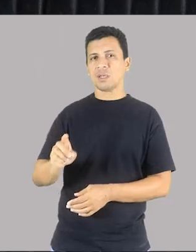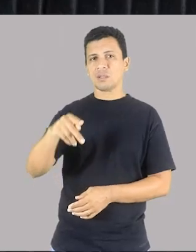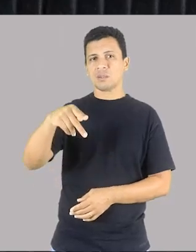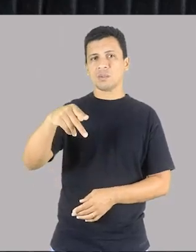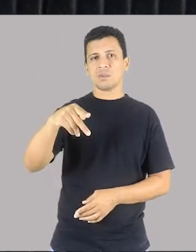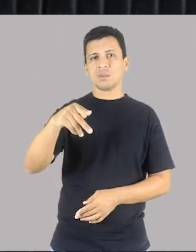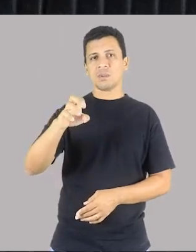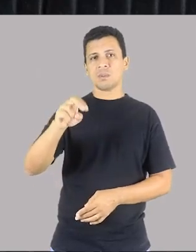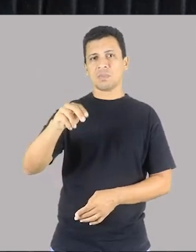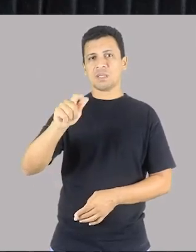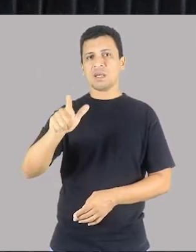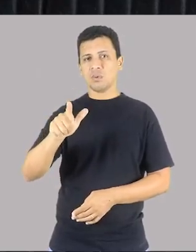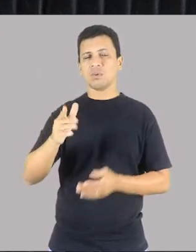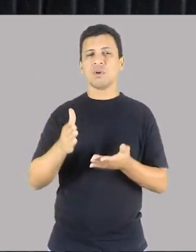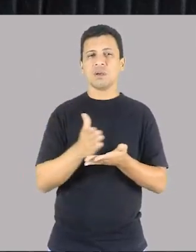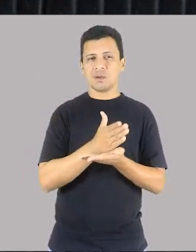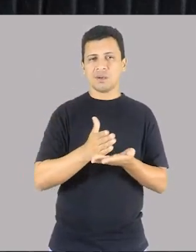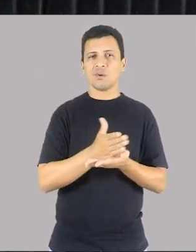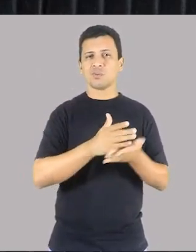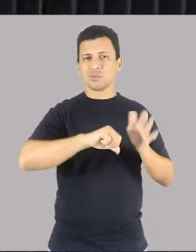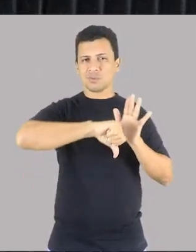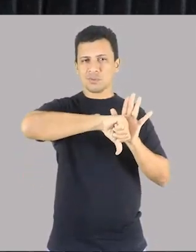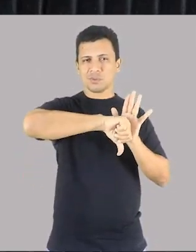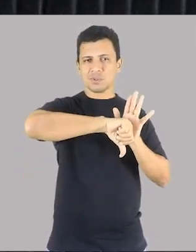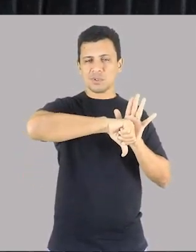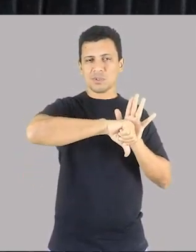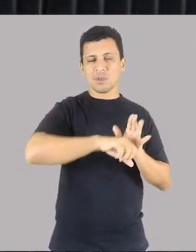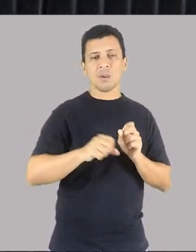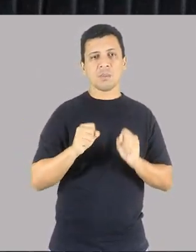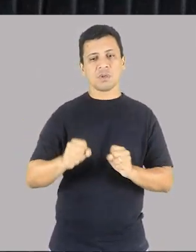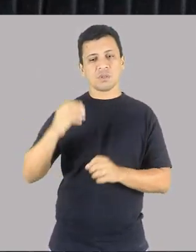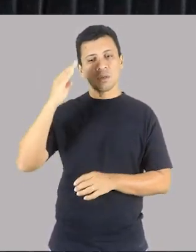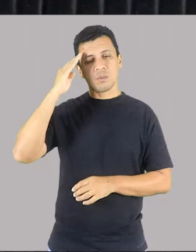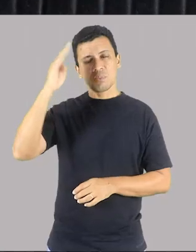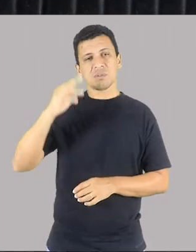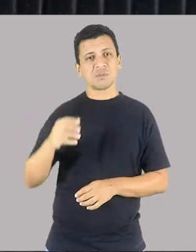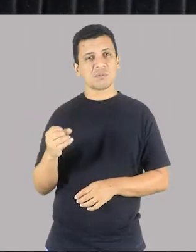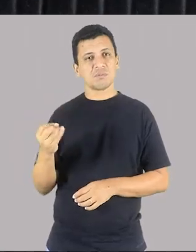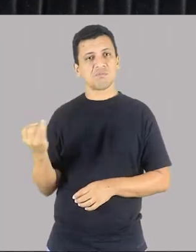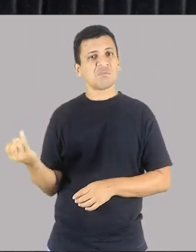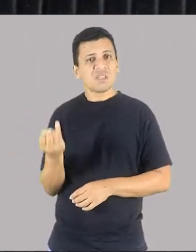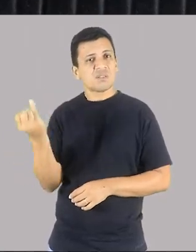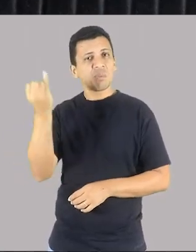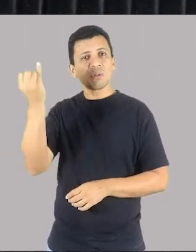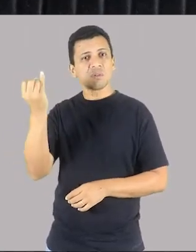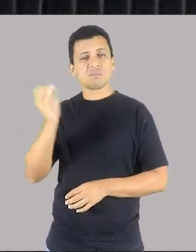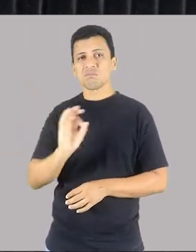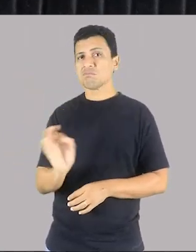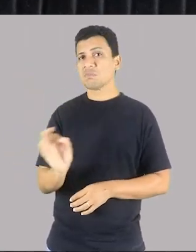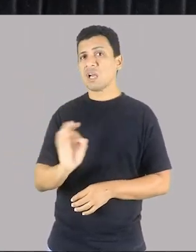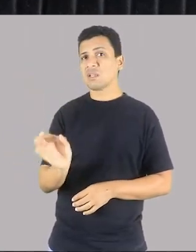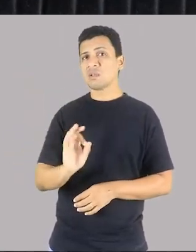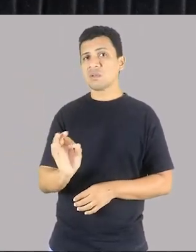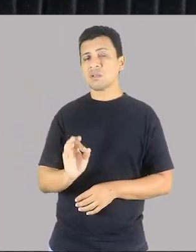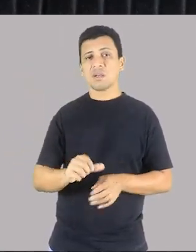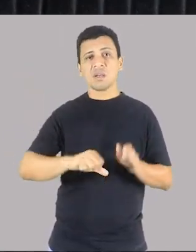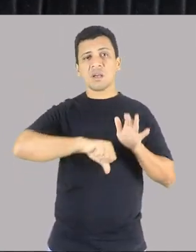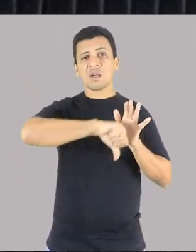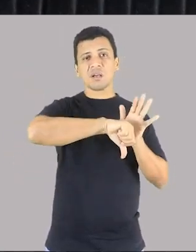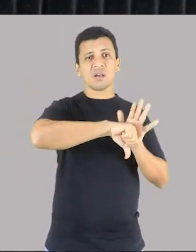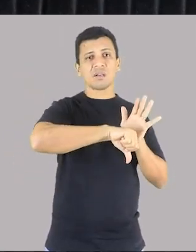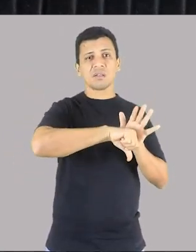o princípio da insignificância sendo inaplicável aos crimes contra a administração pública. Bom, quando se estuda um pouquinho de